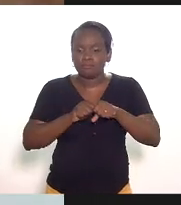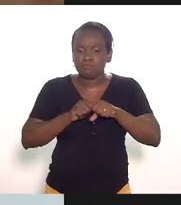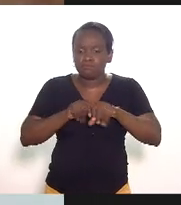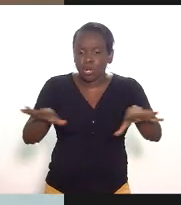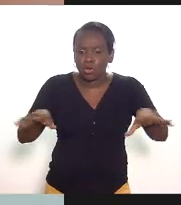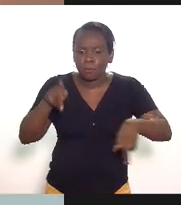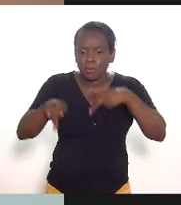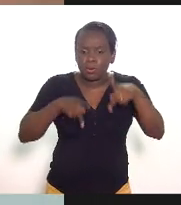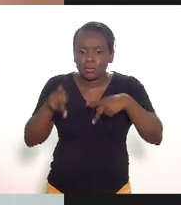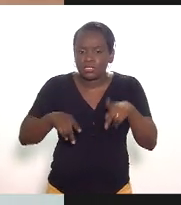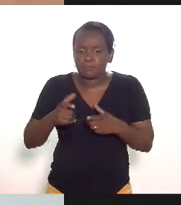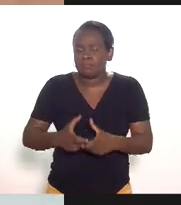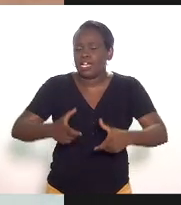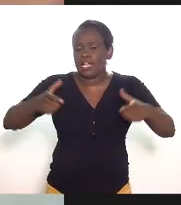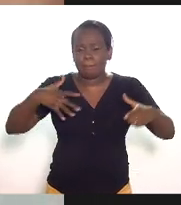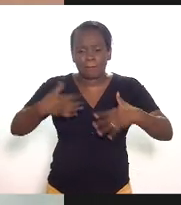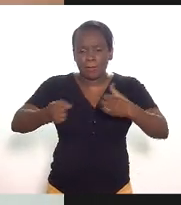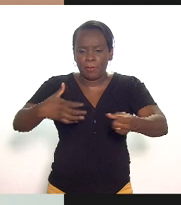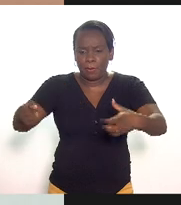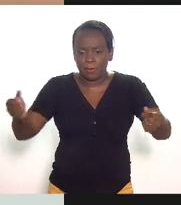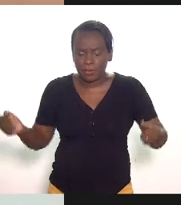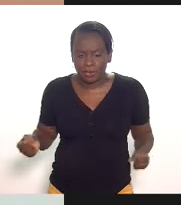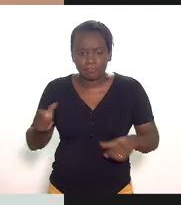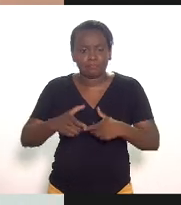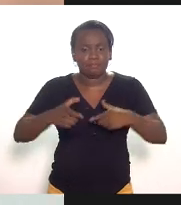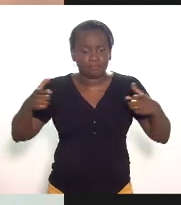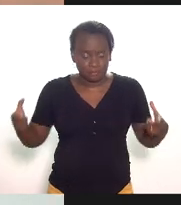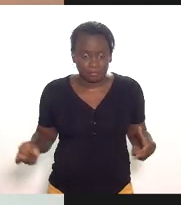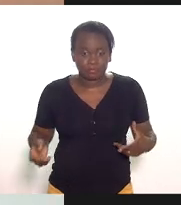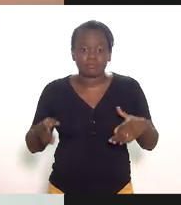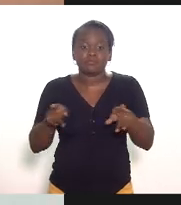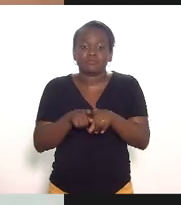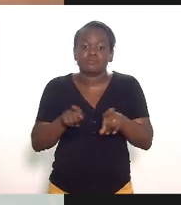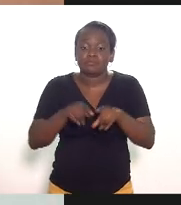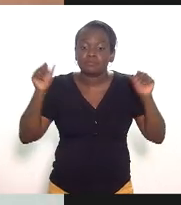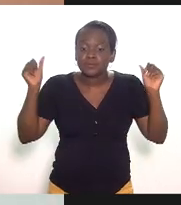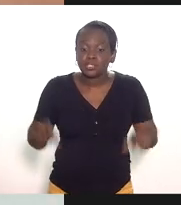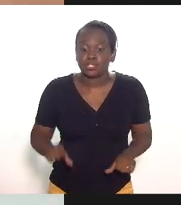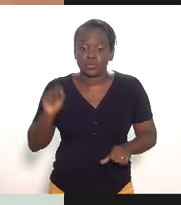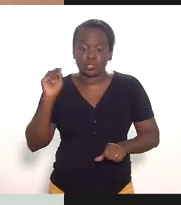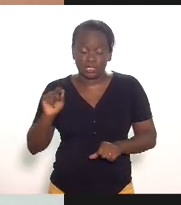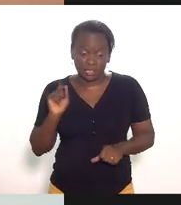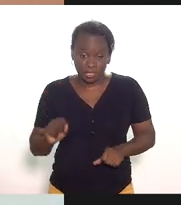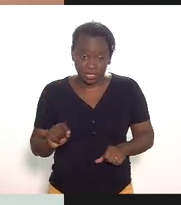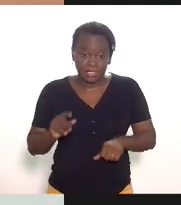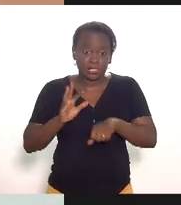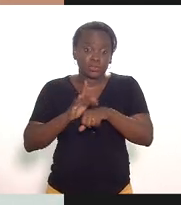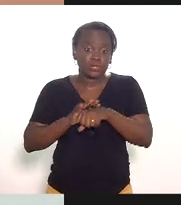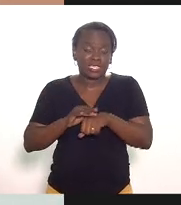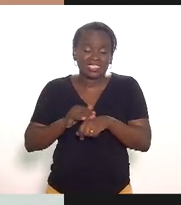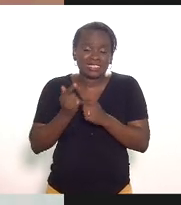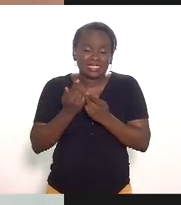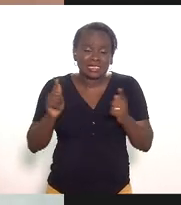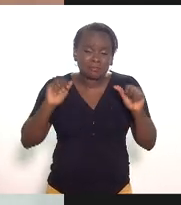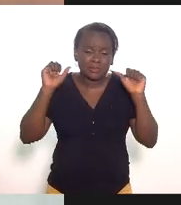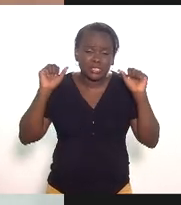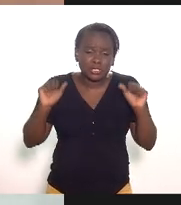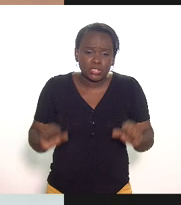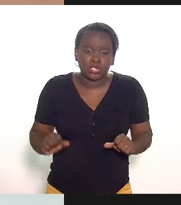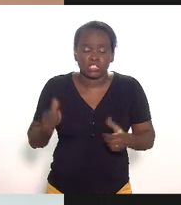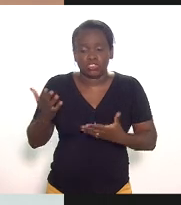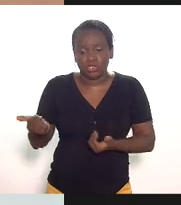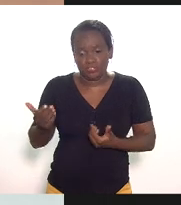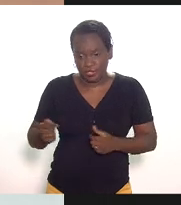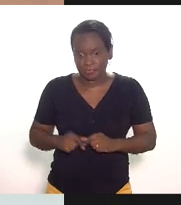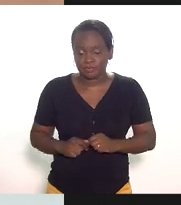uma população muito maior. O contágio está muito maior. E o pior ainda, a doença está se agravando mais ainda dos mais